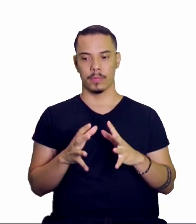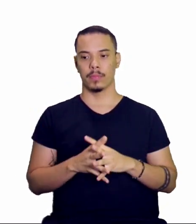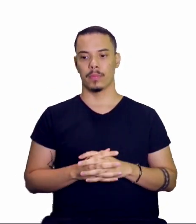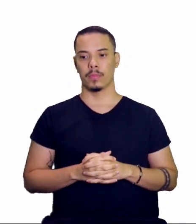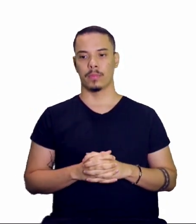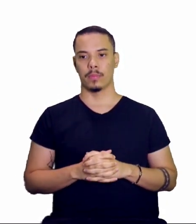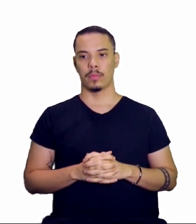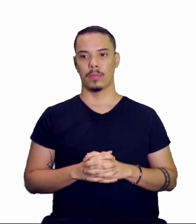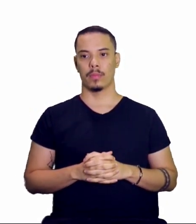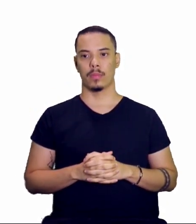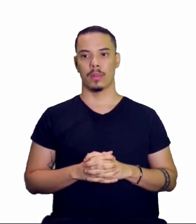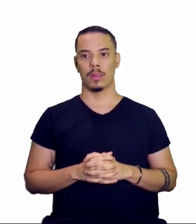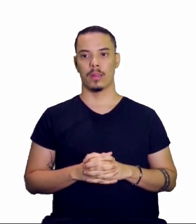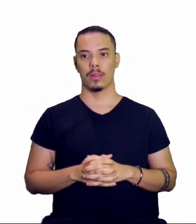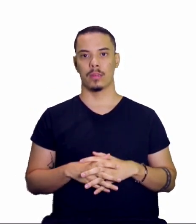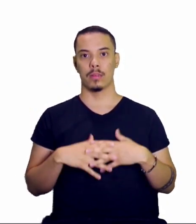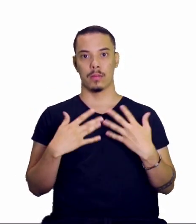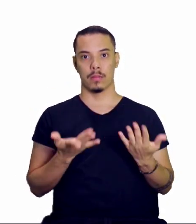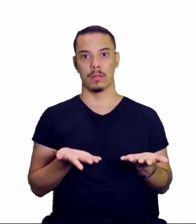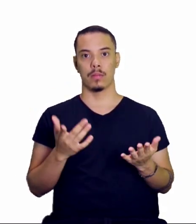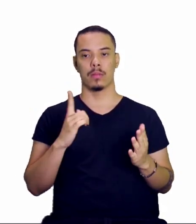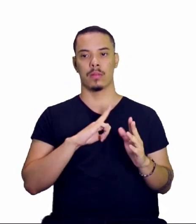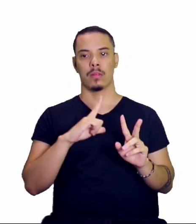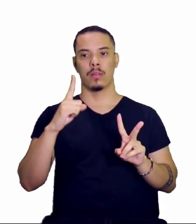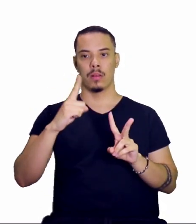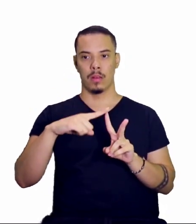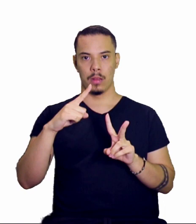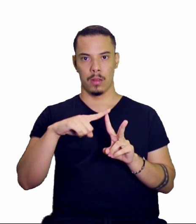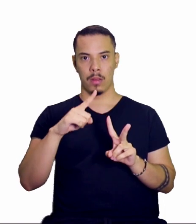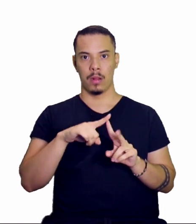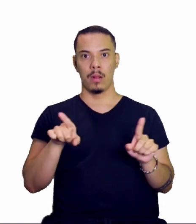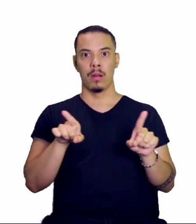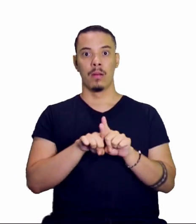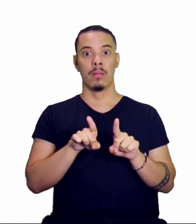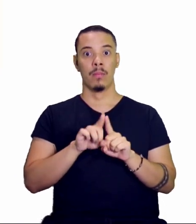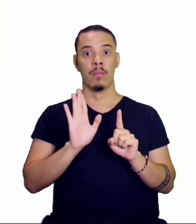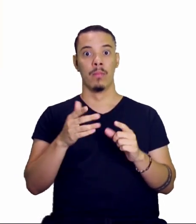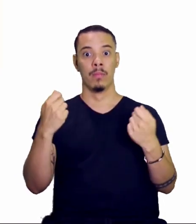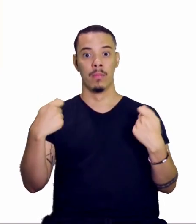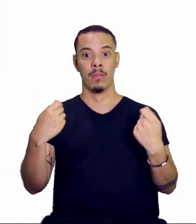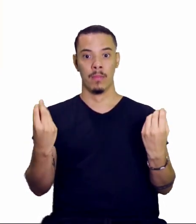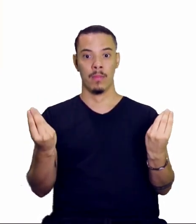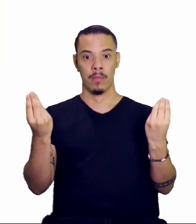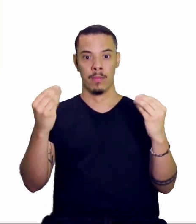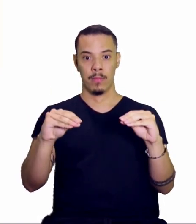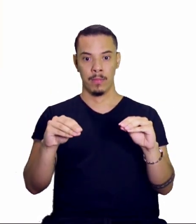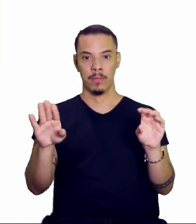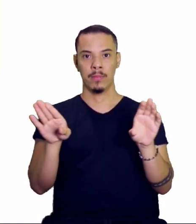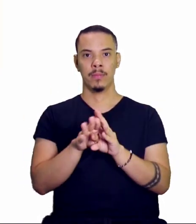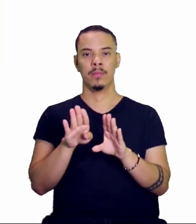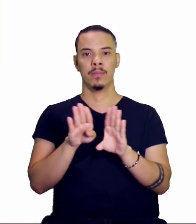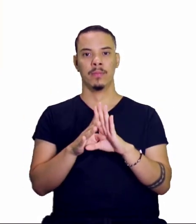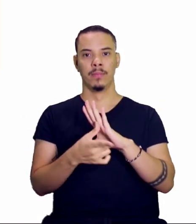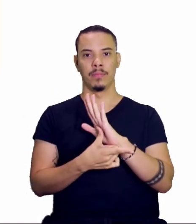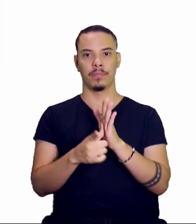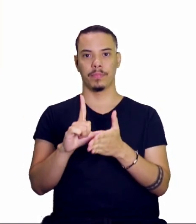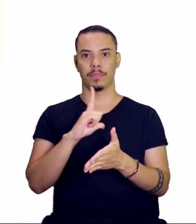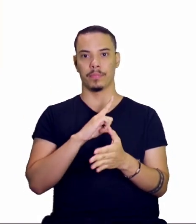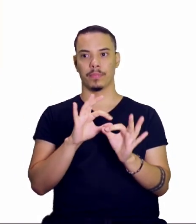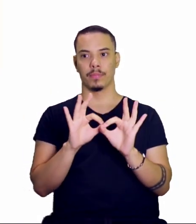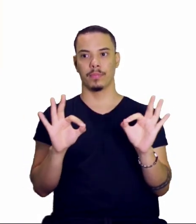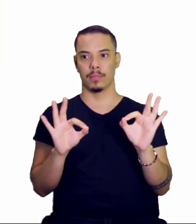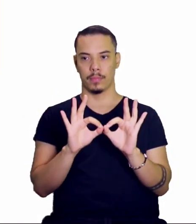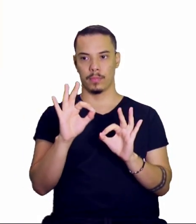também ali as vetoriais, né? As vetoriais já precisam, na verdade, de uma orientação. Além dessa medida que